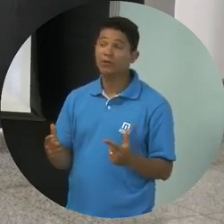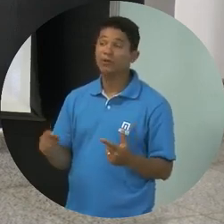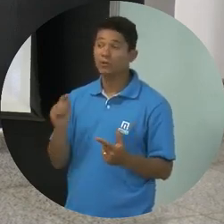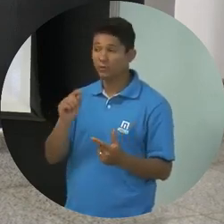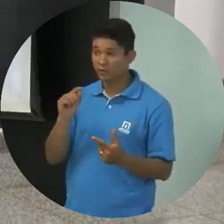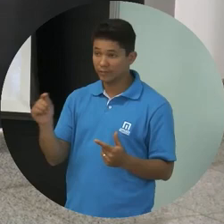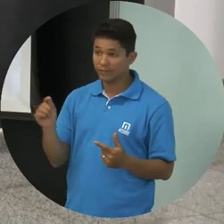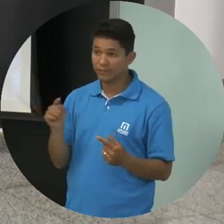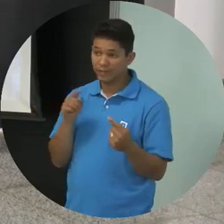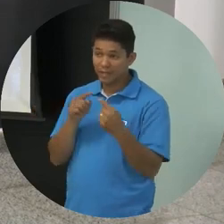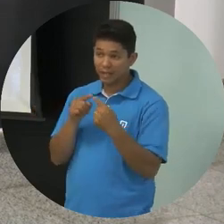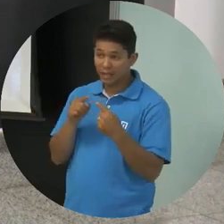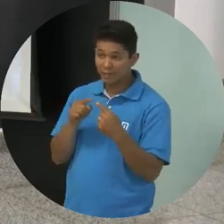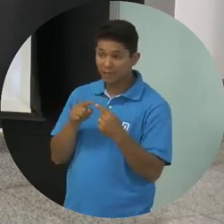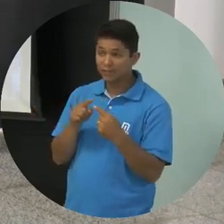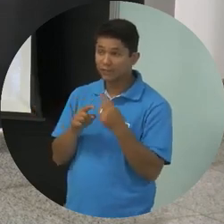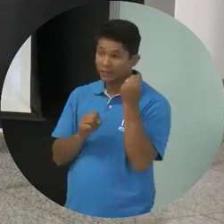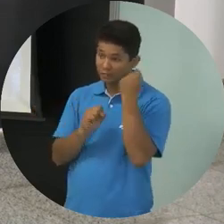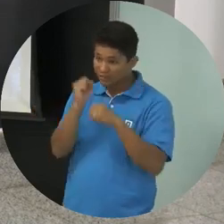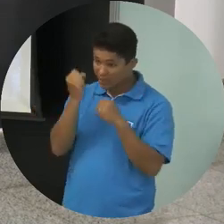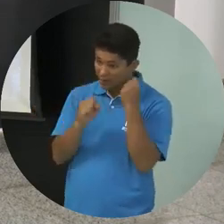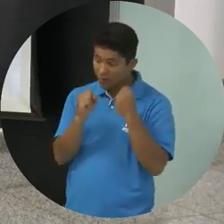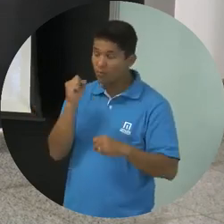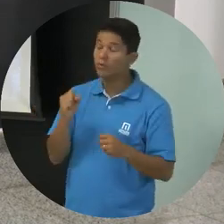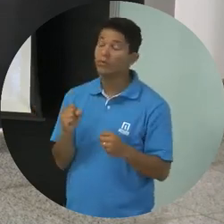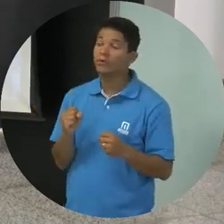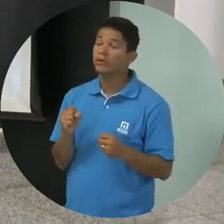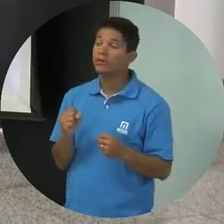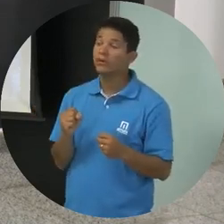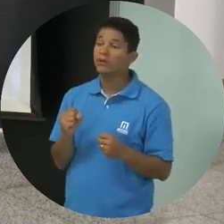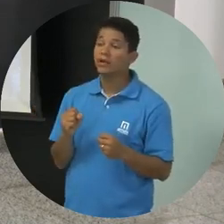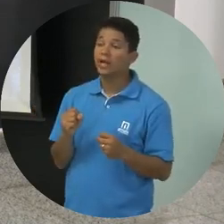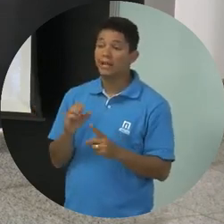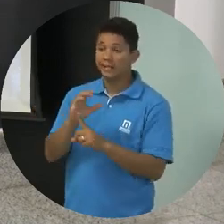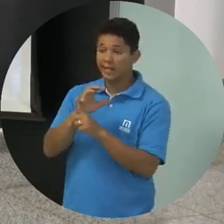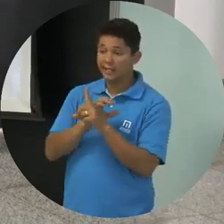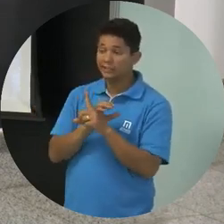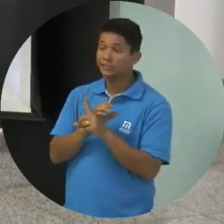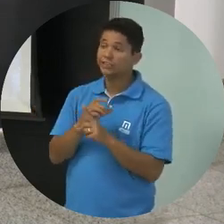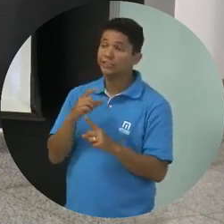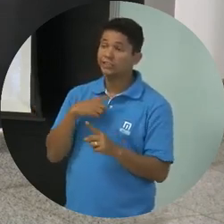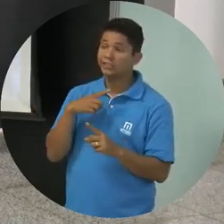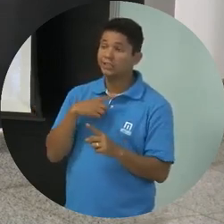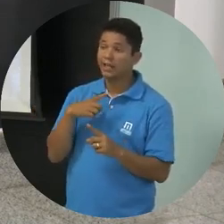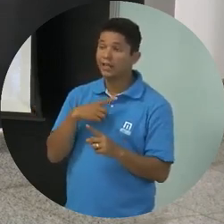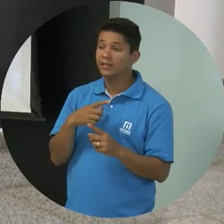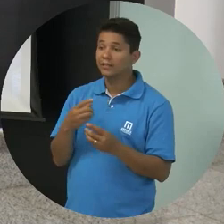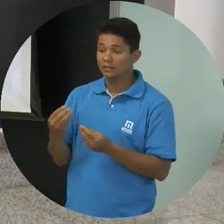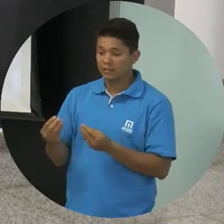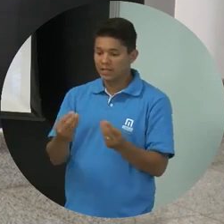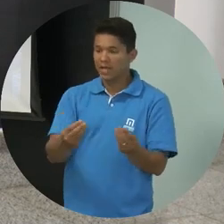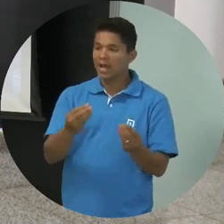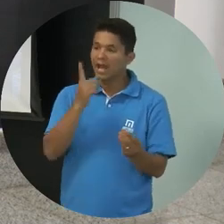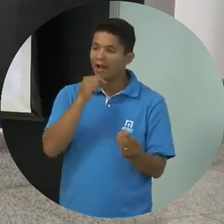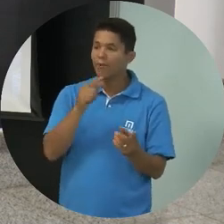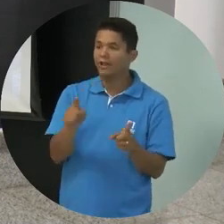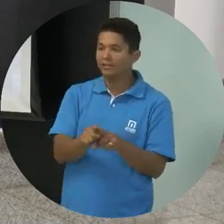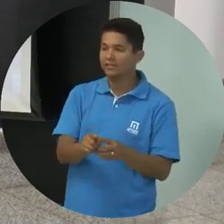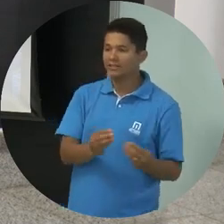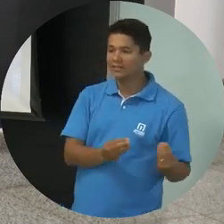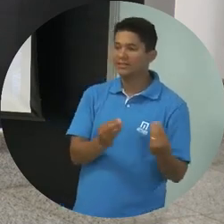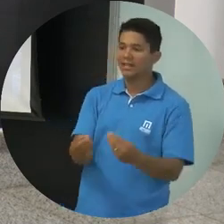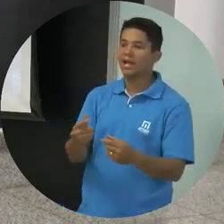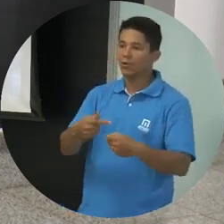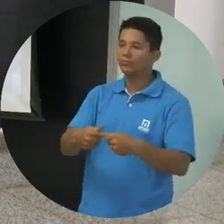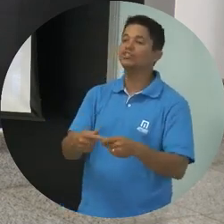fala de aplicações industriais, né, o cliente vem com o fornecimento de água e combustível. Isso